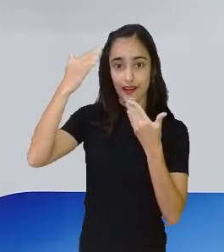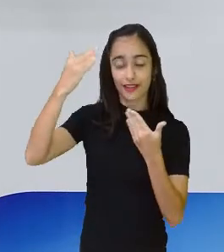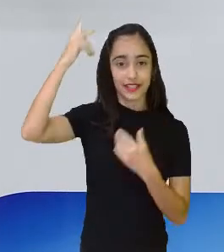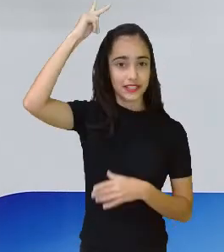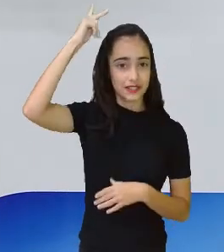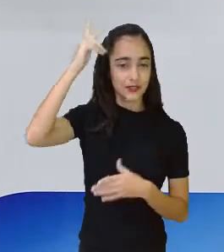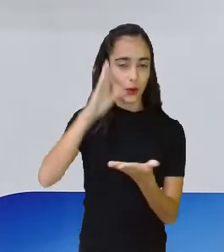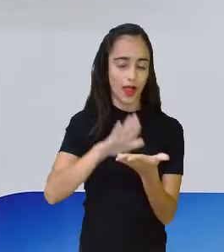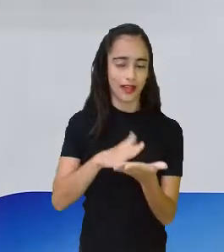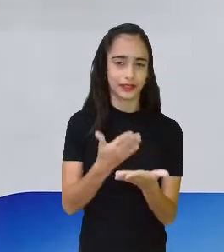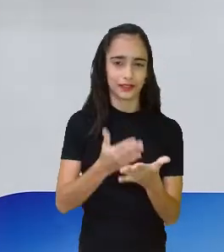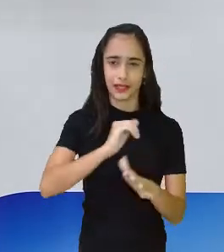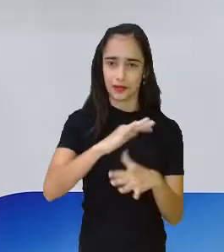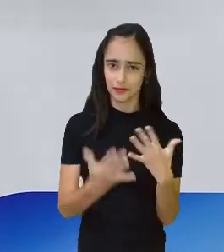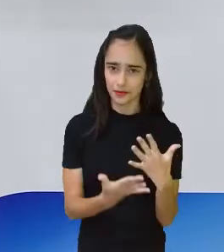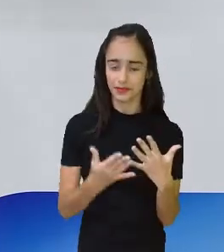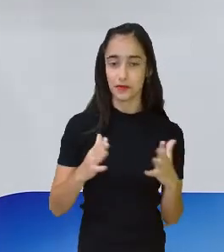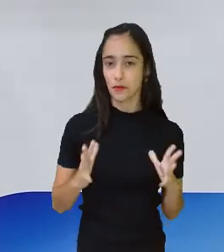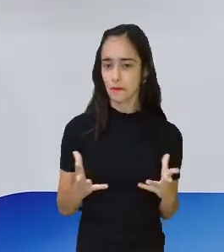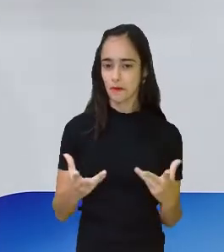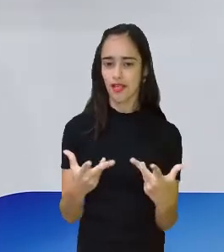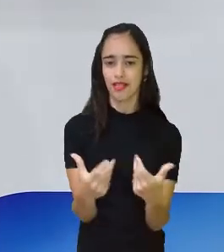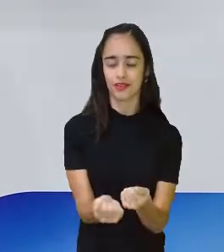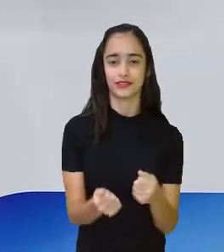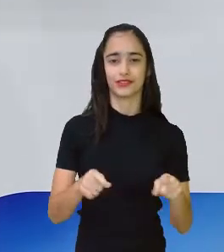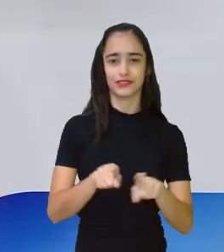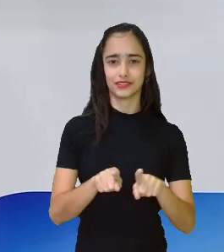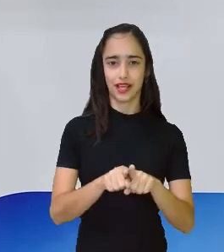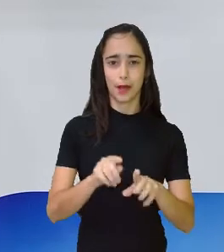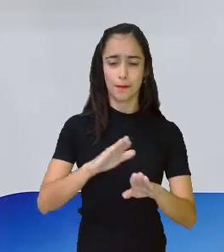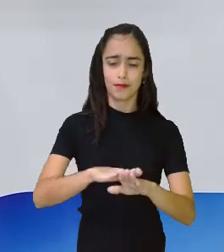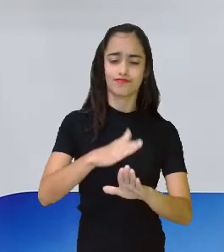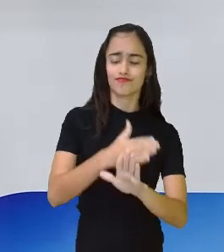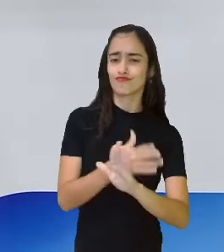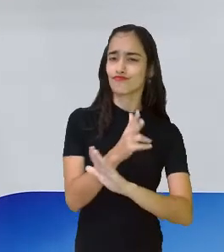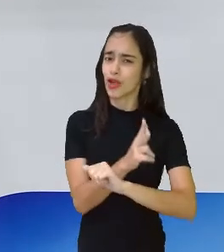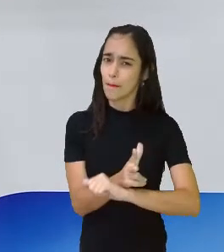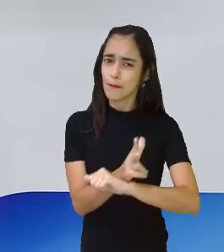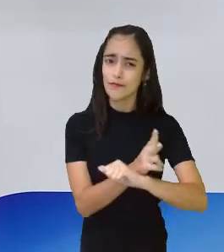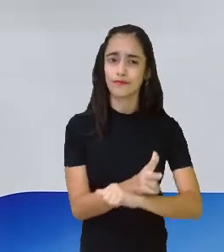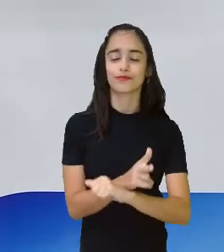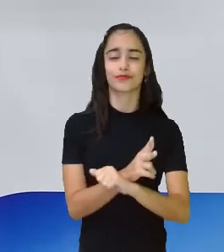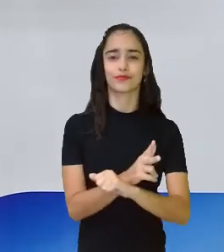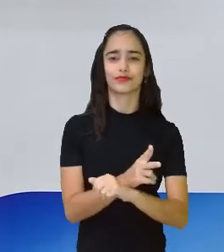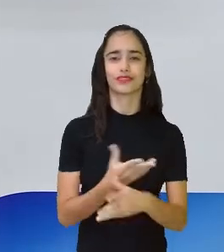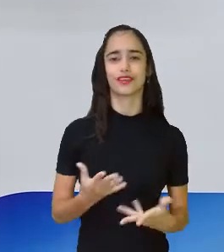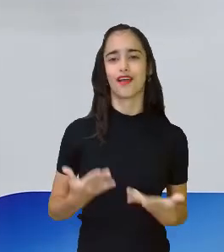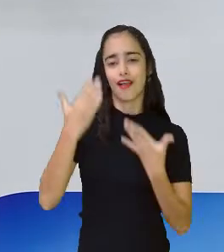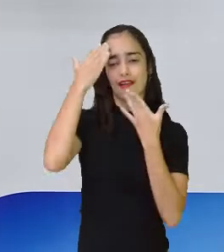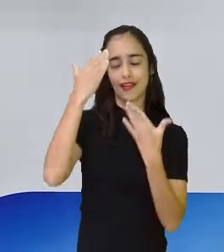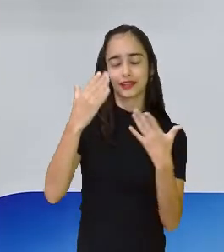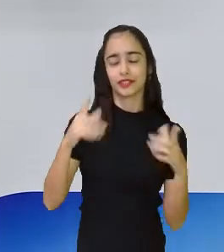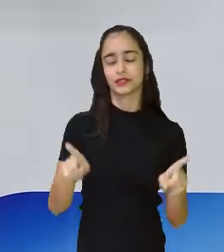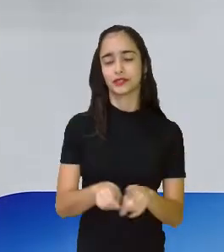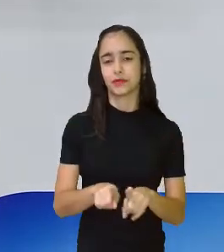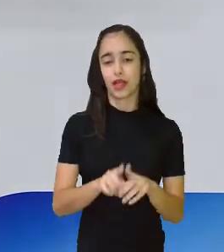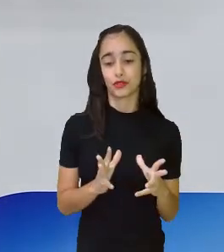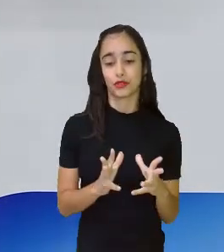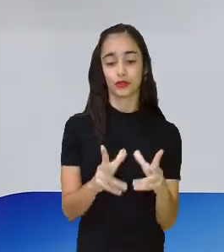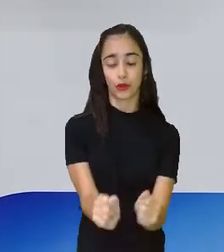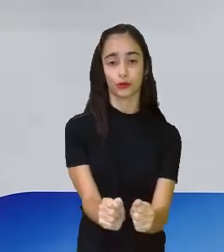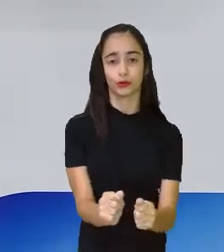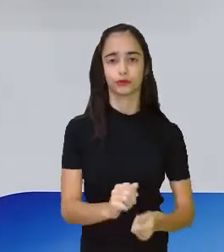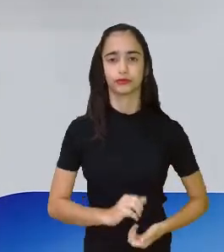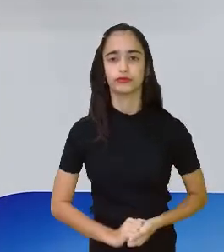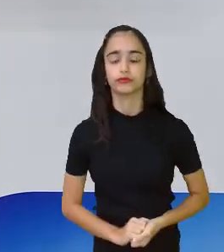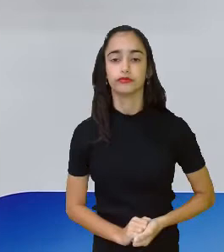produção, agradecer todo mundo que faz o Educa Recife acontecer, né? Sem mais delongas, vamos começar a